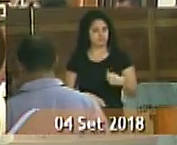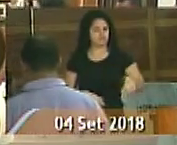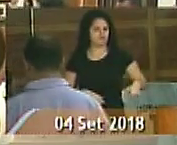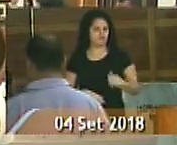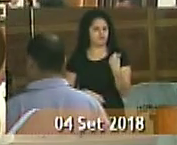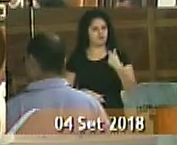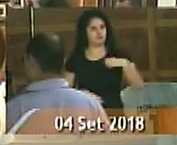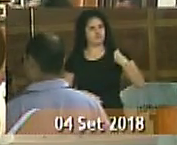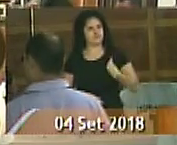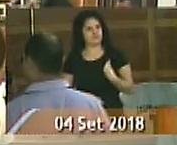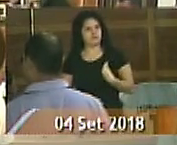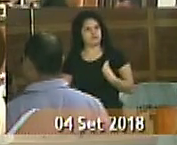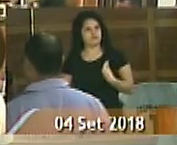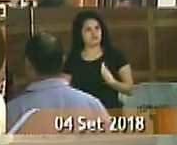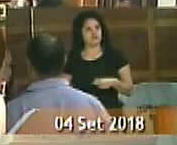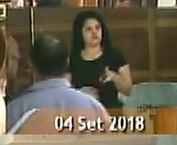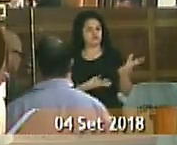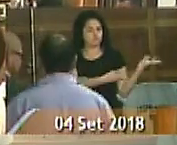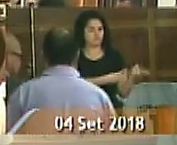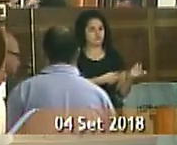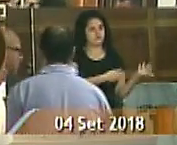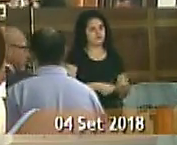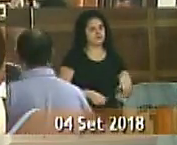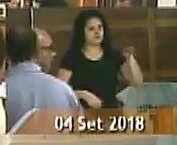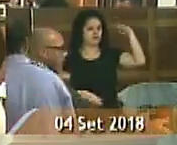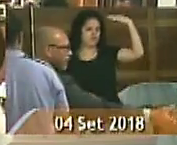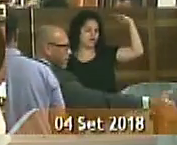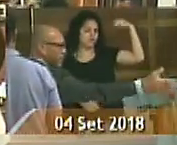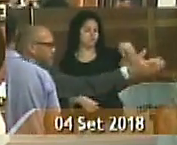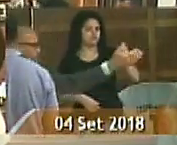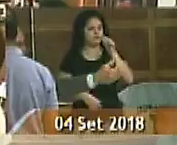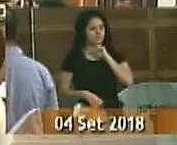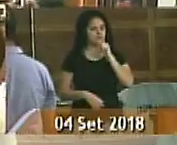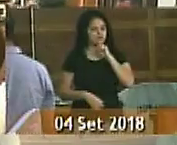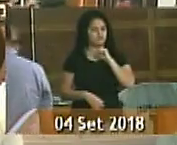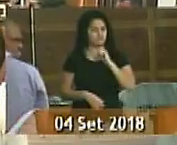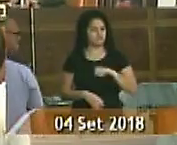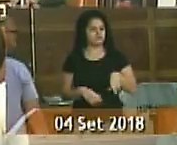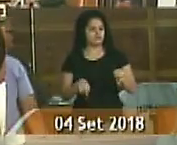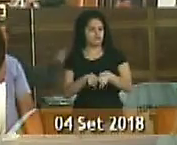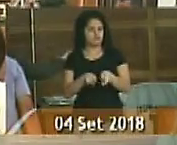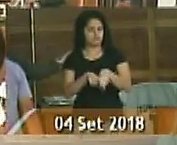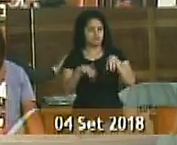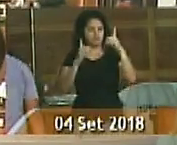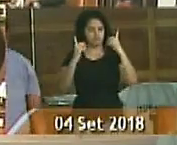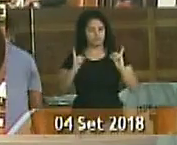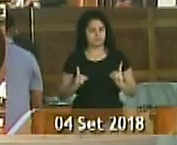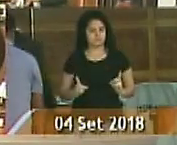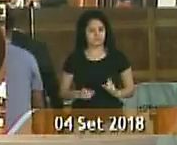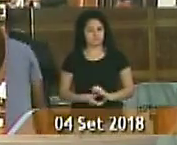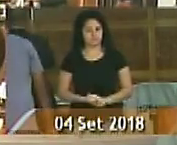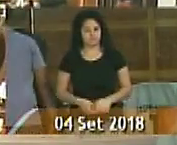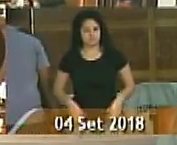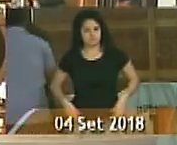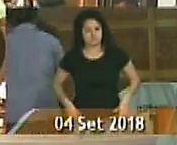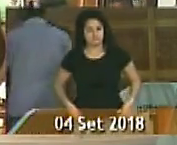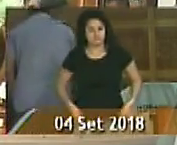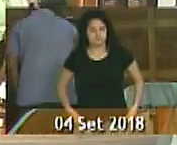melhor qualidade de vida dos jovens, adultos, idosos e deficientes.